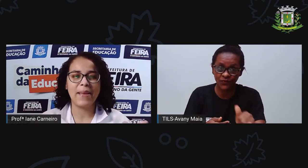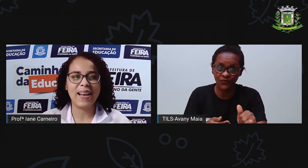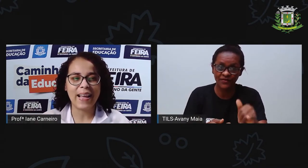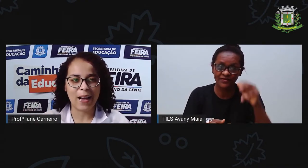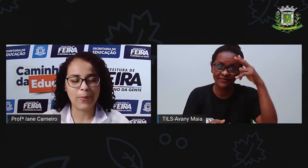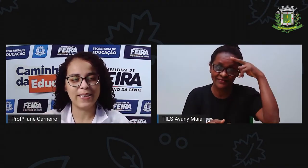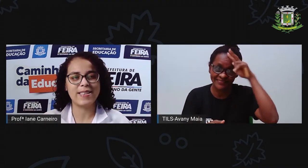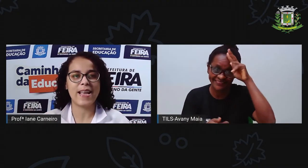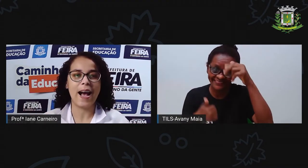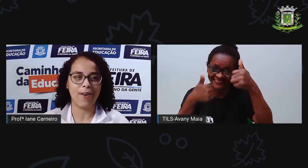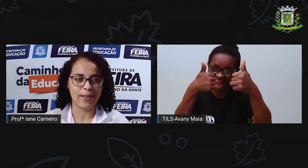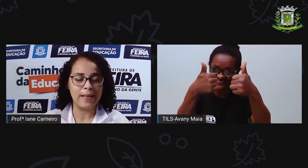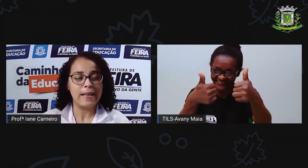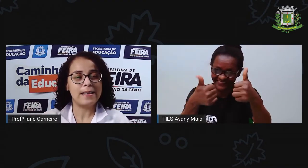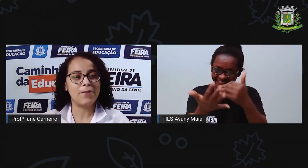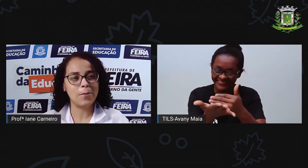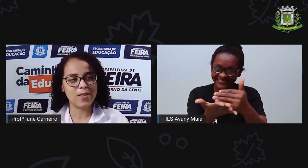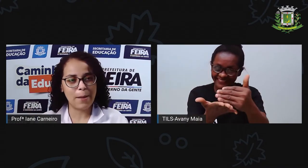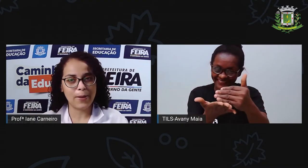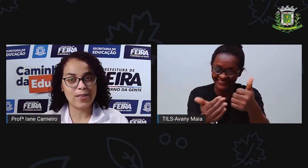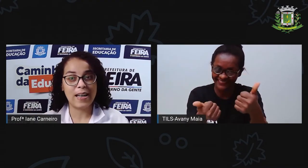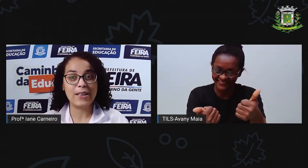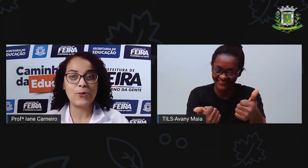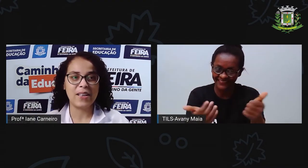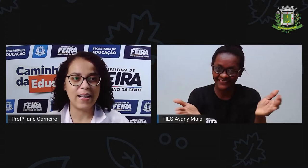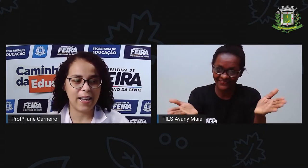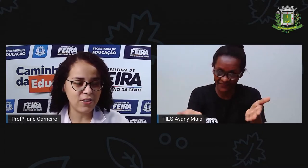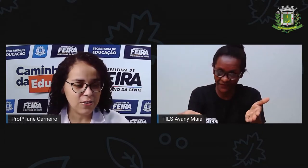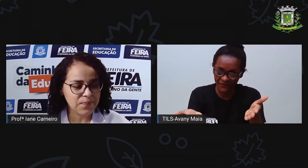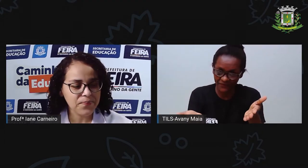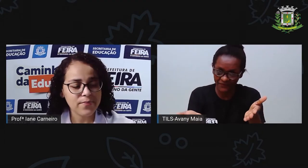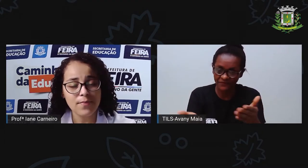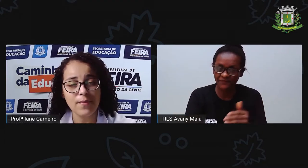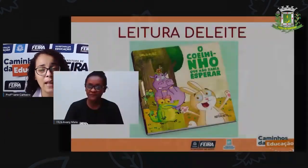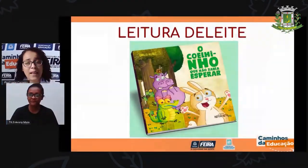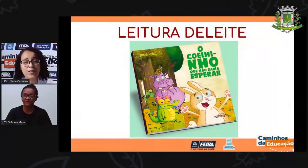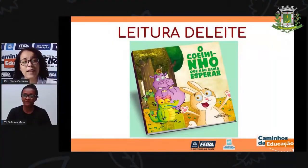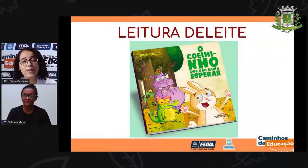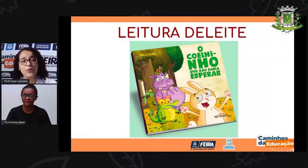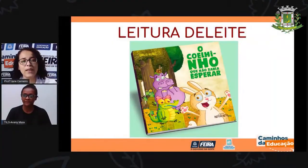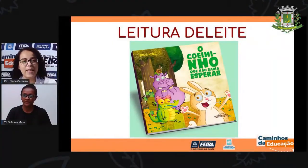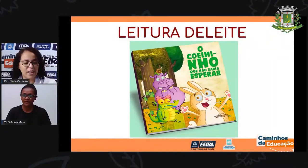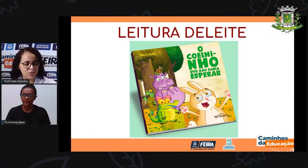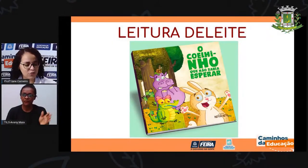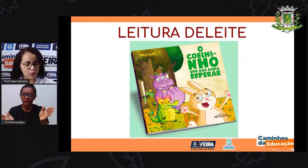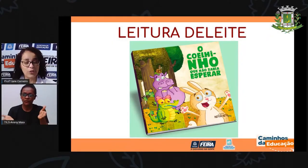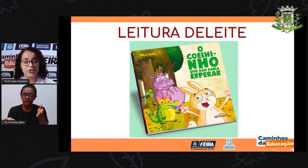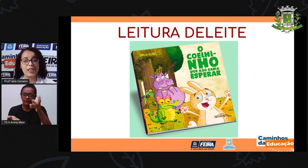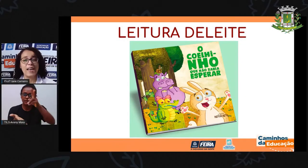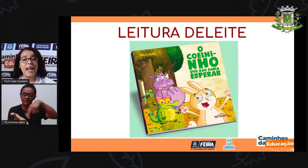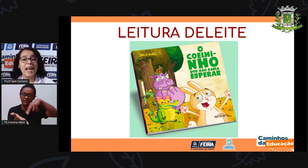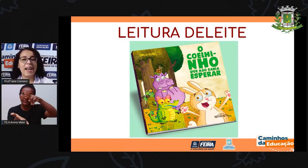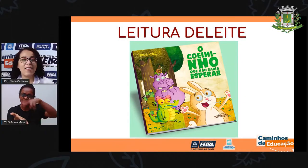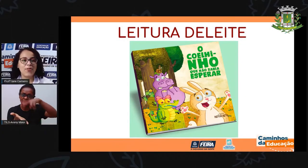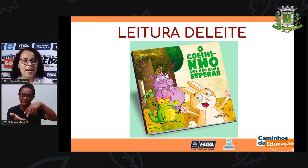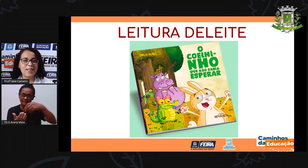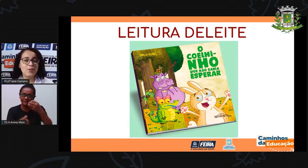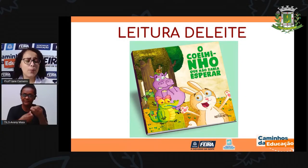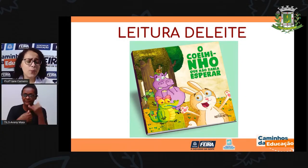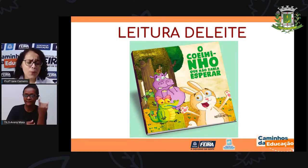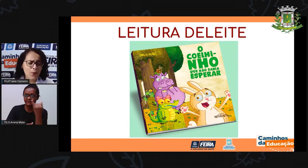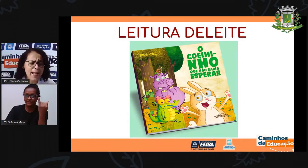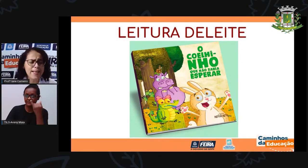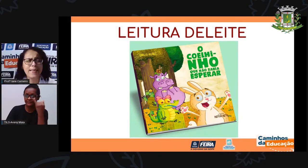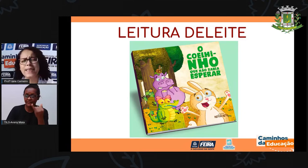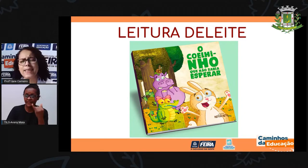história bem legal para iniciar a aula. Então vamos lá para a nossa leitura de leite. A nossa leitura de leite de hoje, ela fala